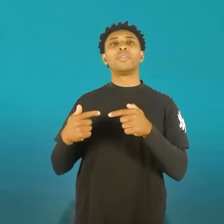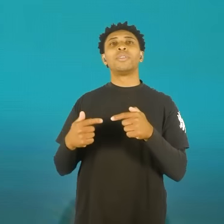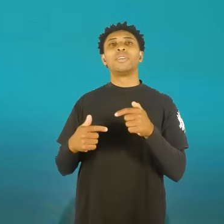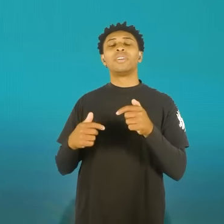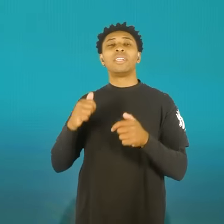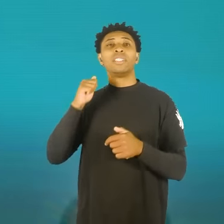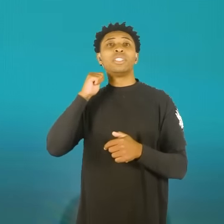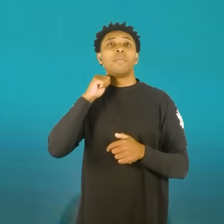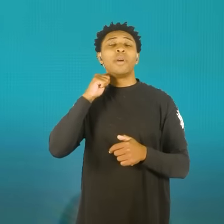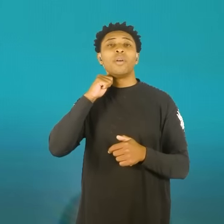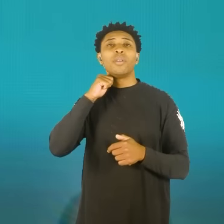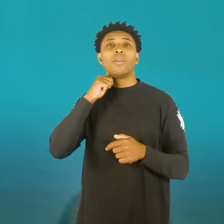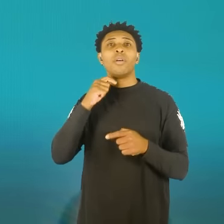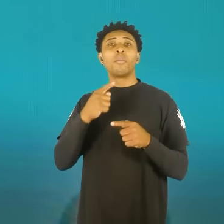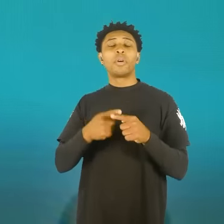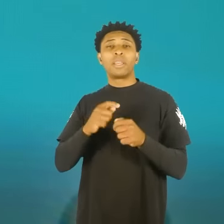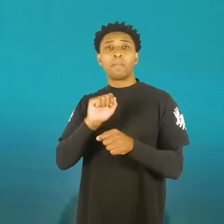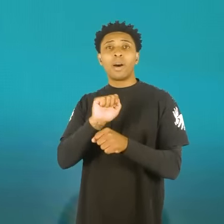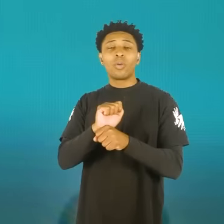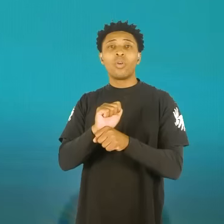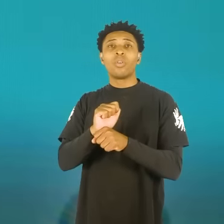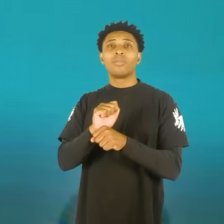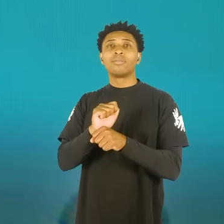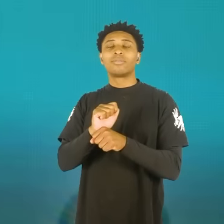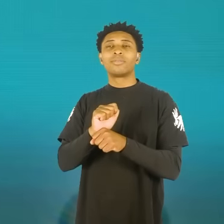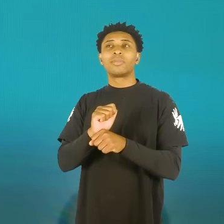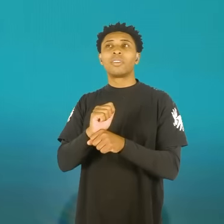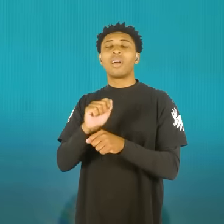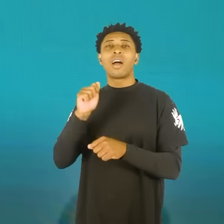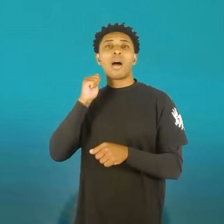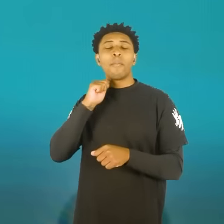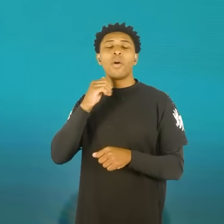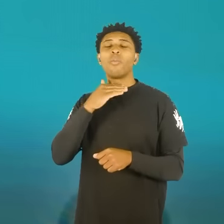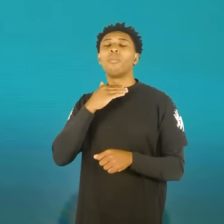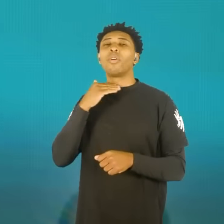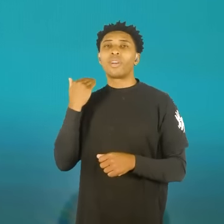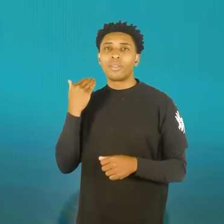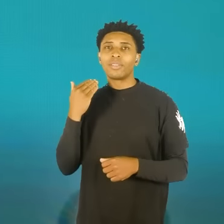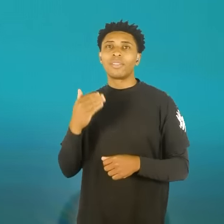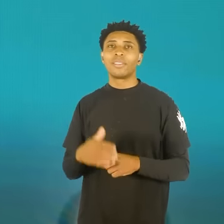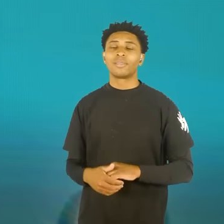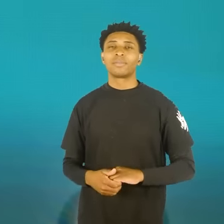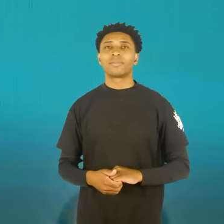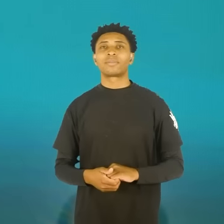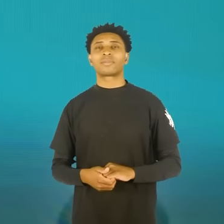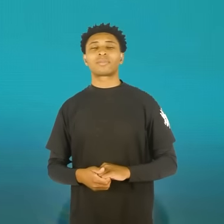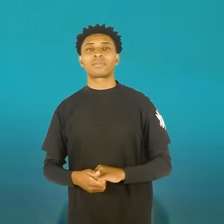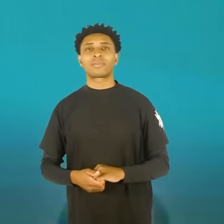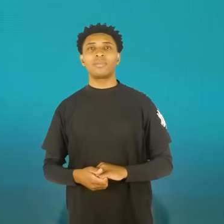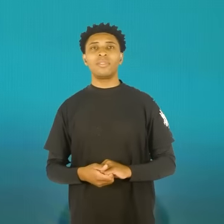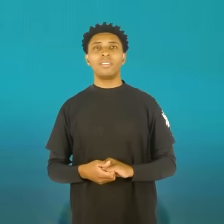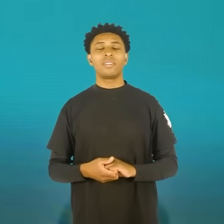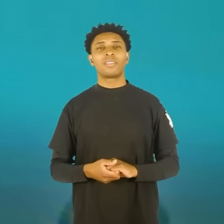morto. Fala dos filhos, dos netos, dos bisnetos, que simplesmente não